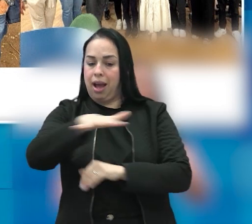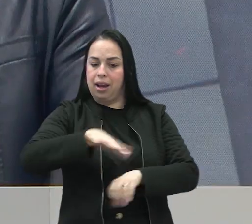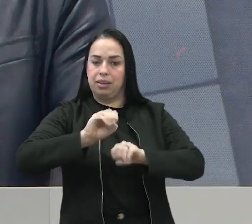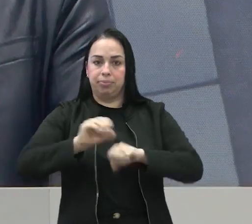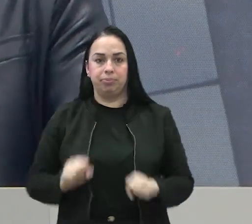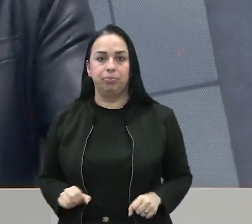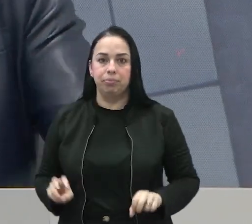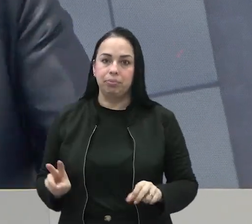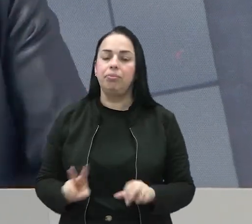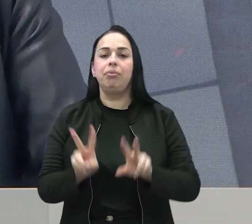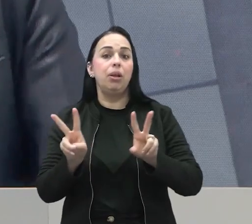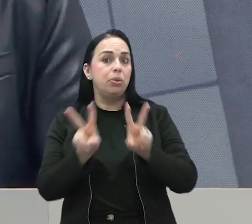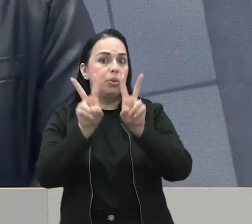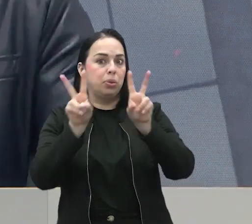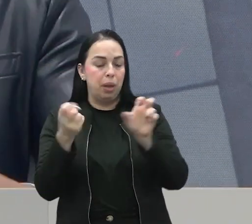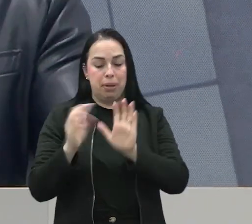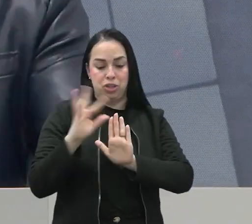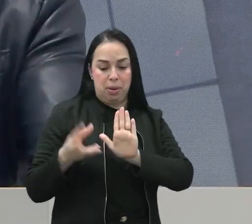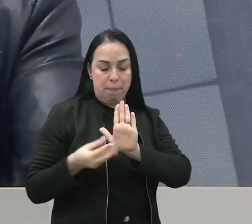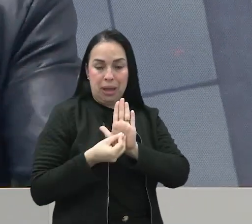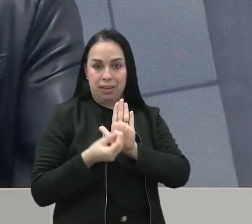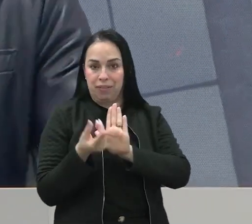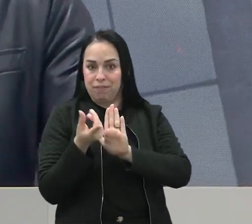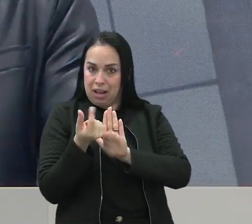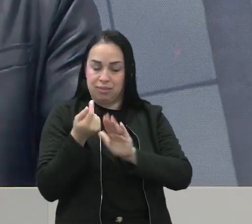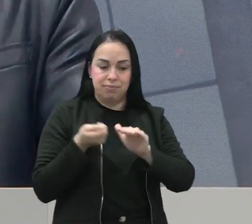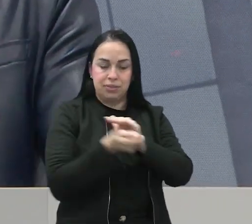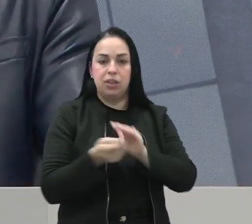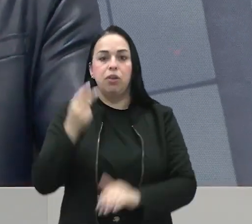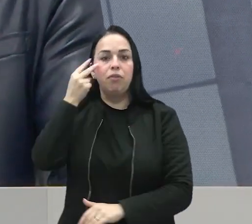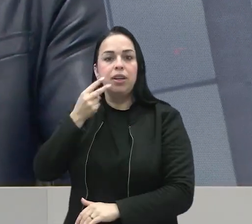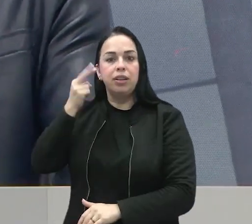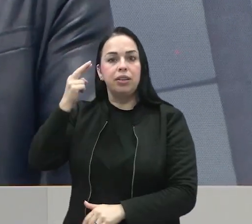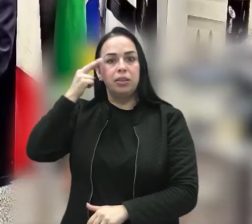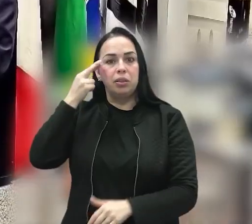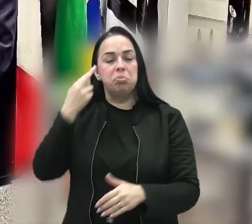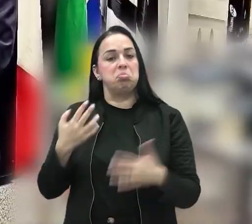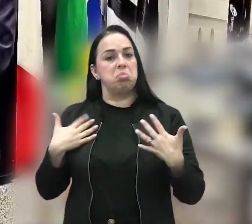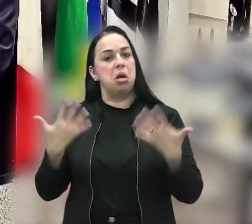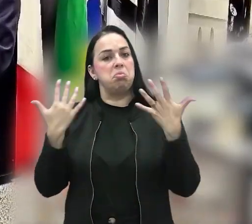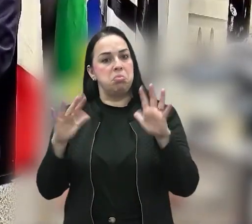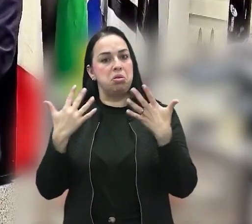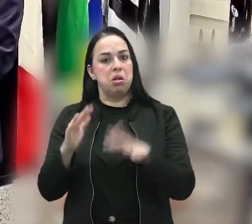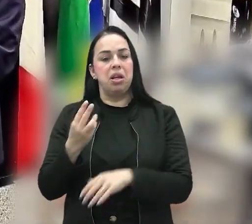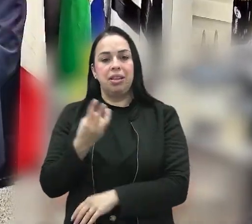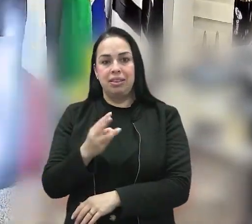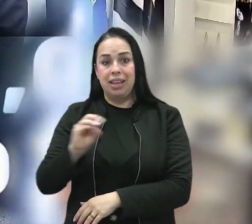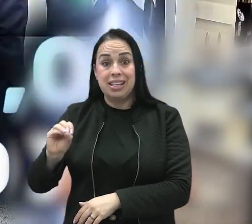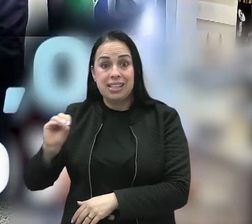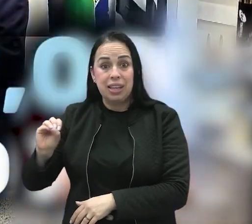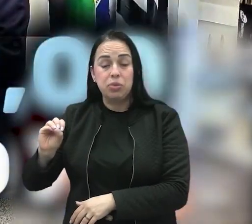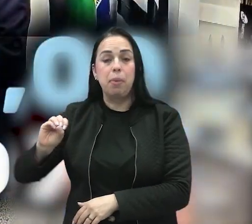educacionais. Ainda no tema das emendas parlamentares, o vereador Rogério da Cazem comemorou a destinação